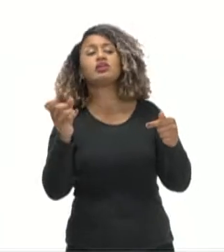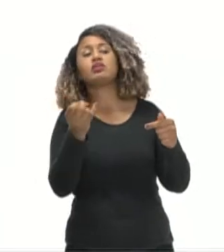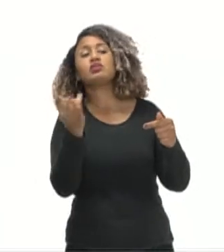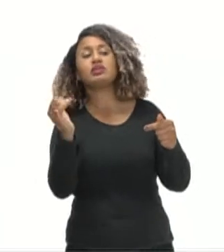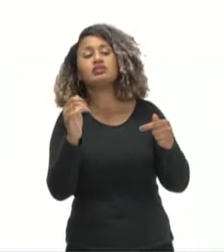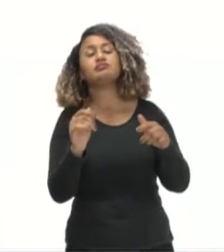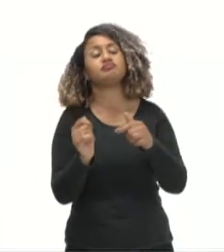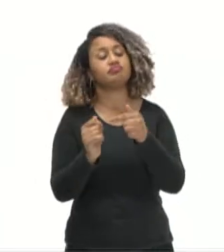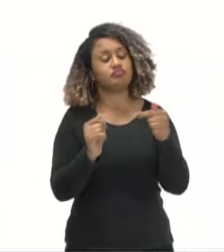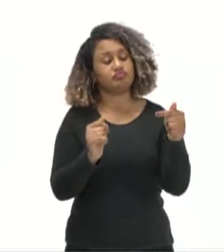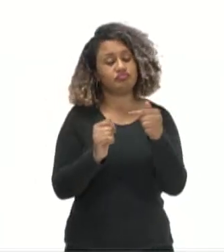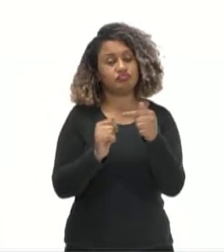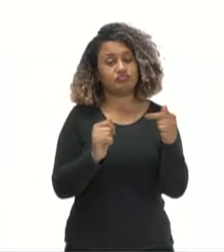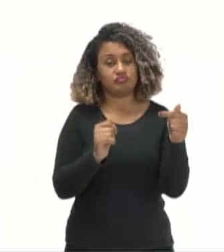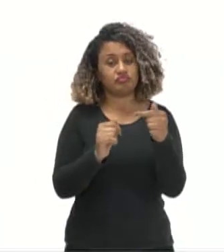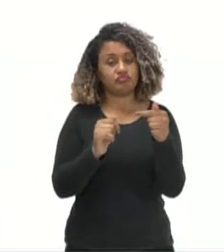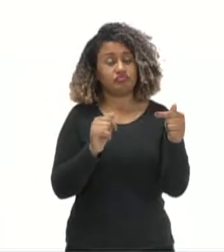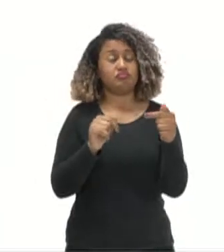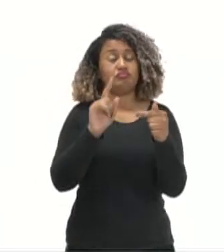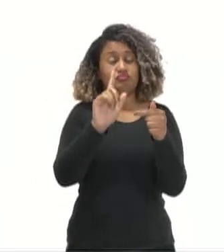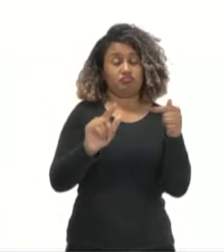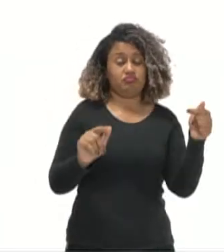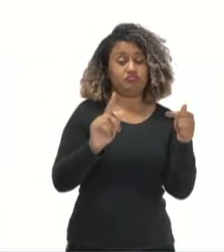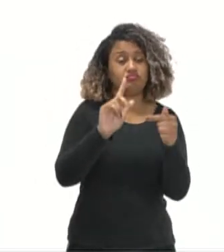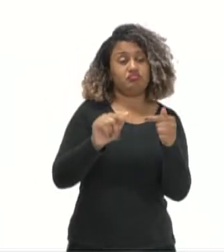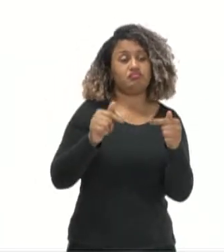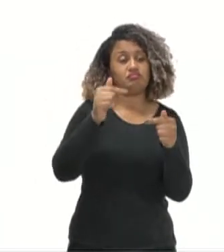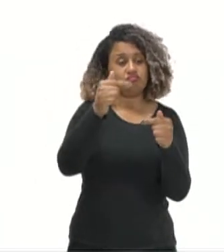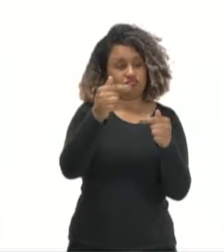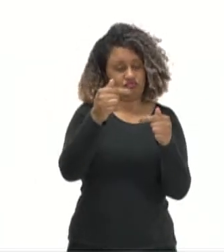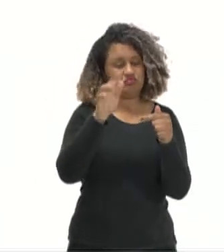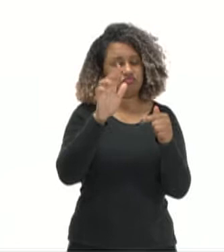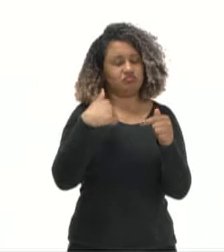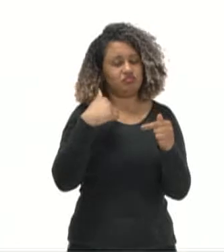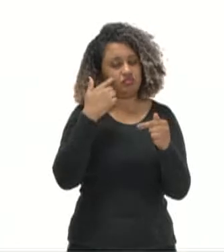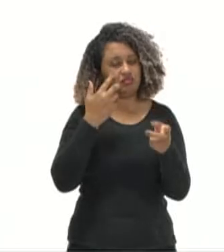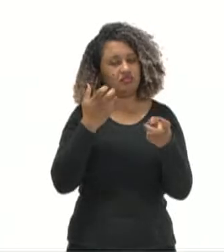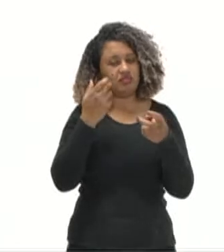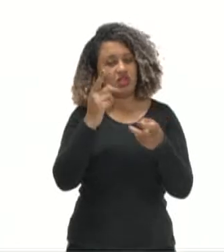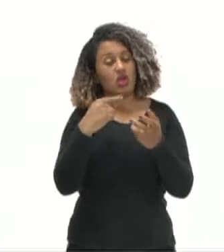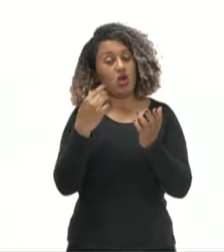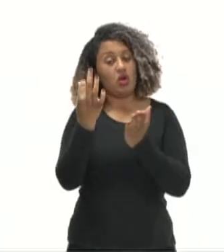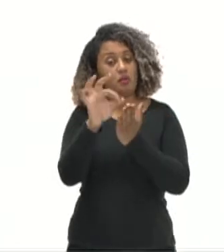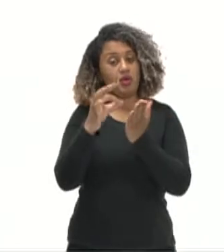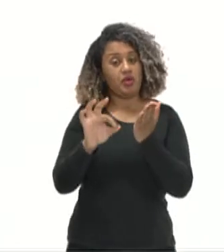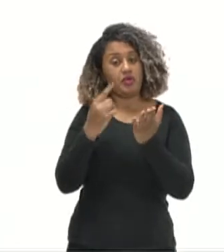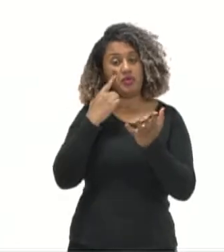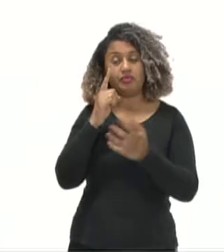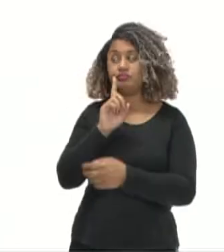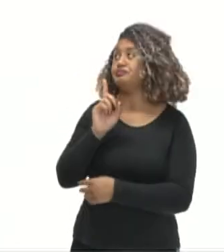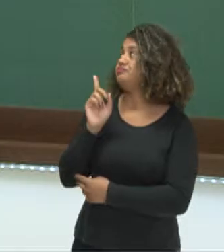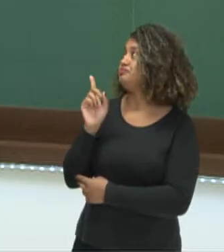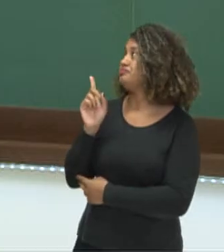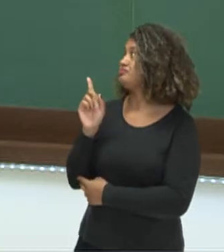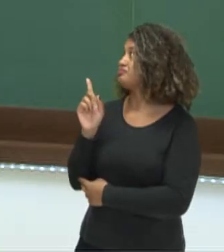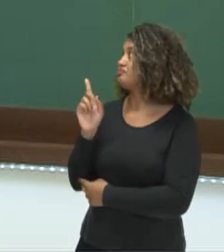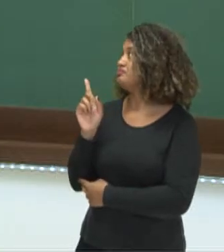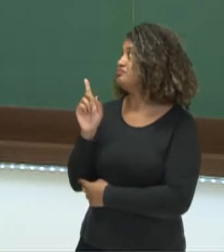5, 6, 7 vezes. Então, a base é 77 e o expoente, ele é o número